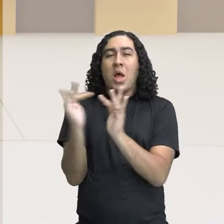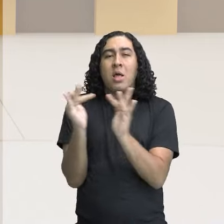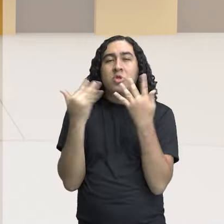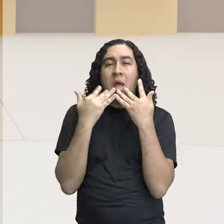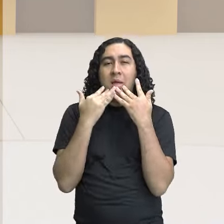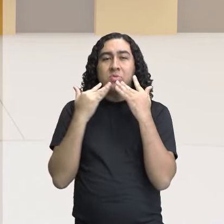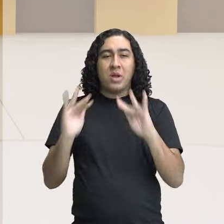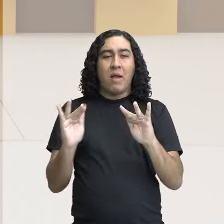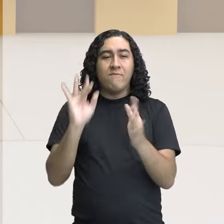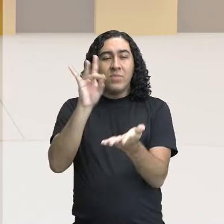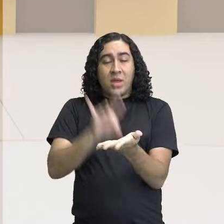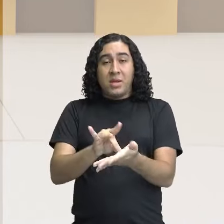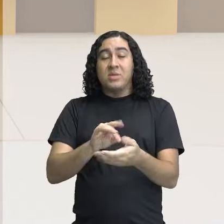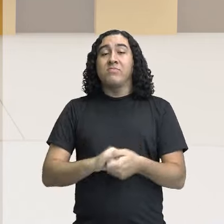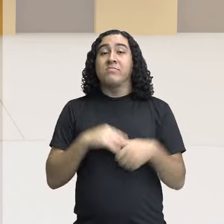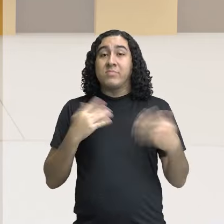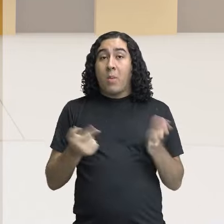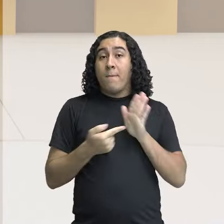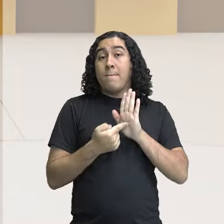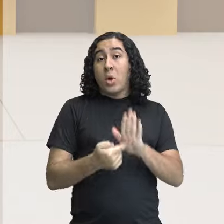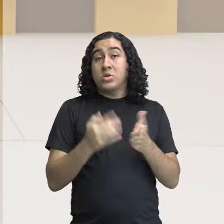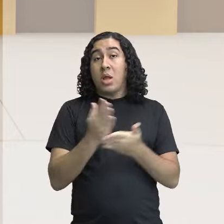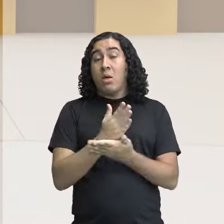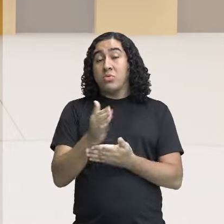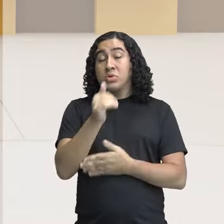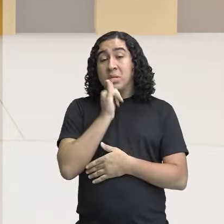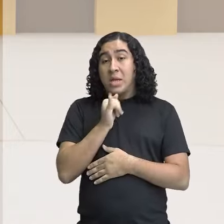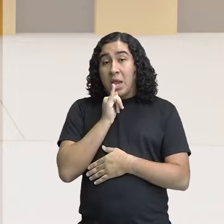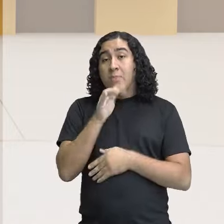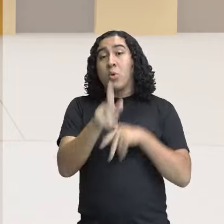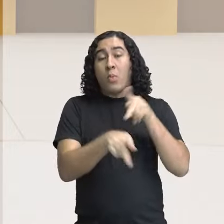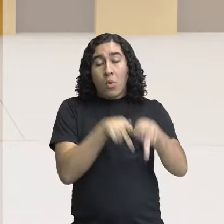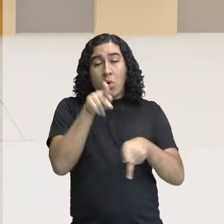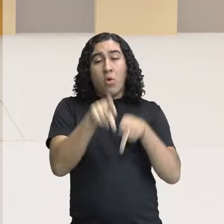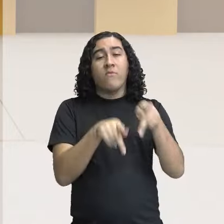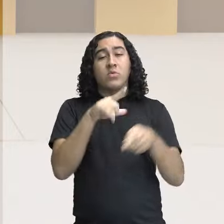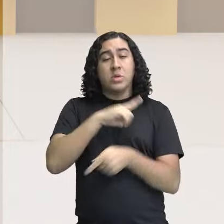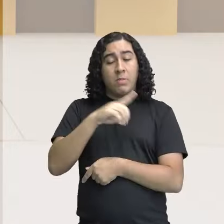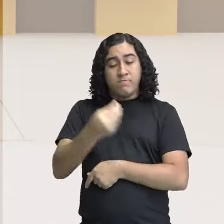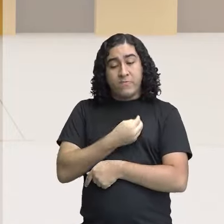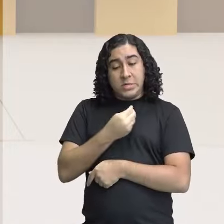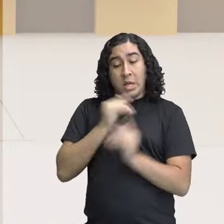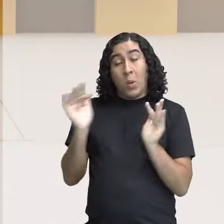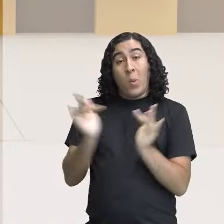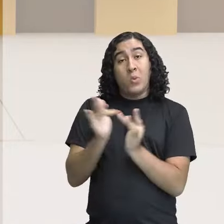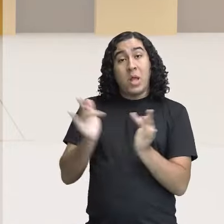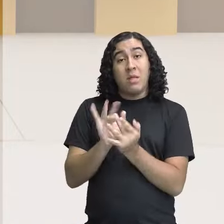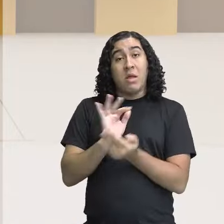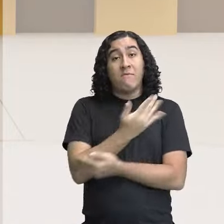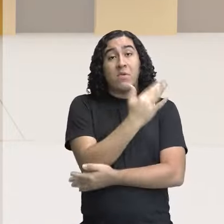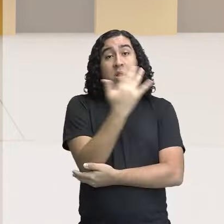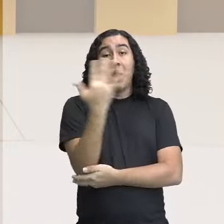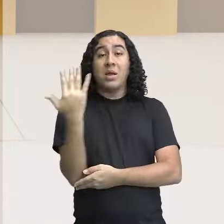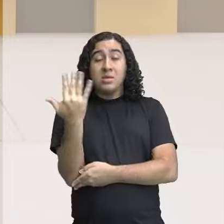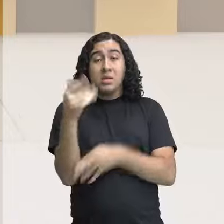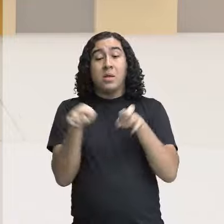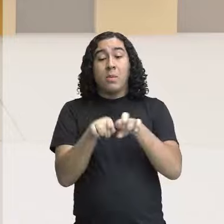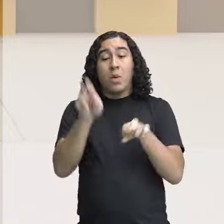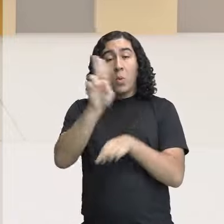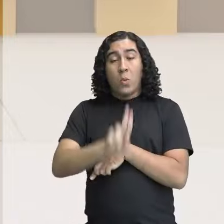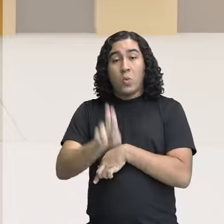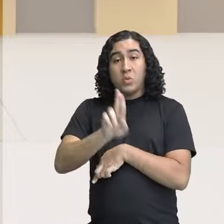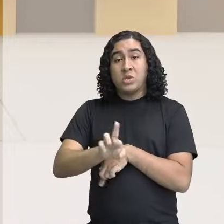podemos até mostrar para vocês alguns desses povos que estão aí convivendo, vivendo constantemente e